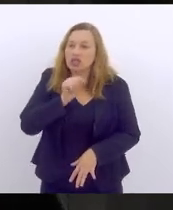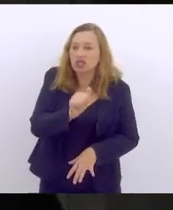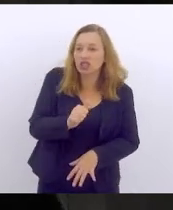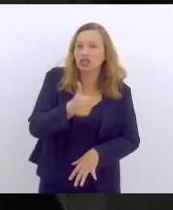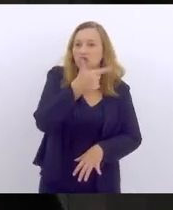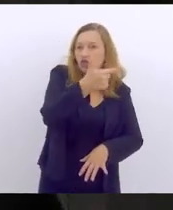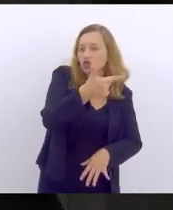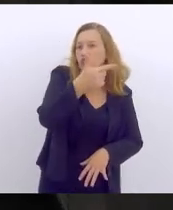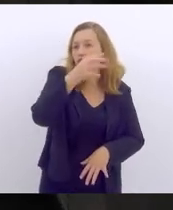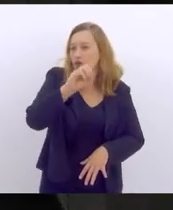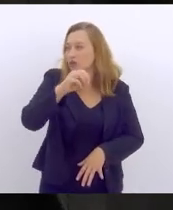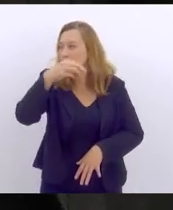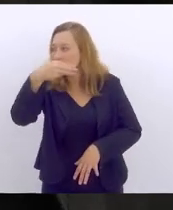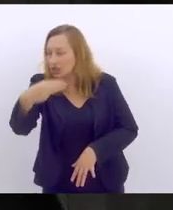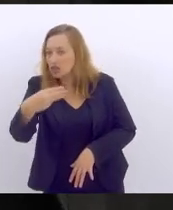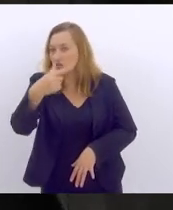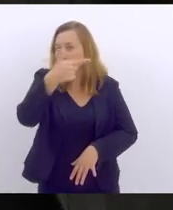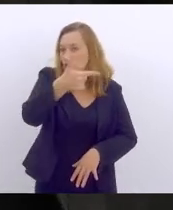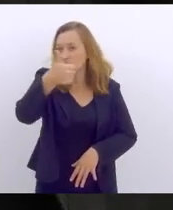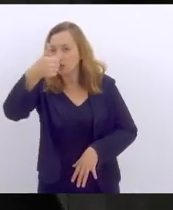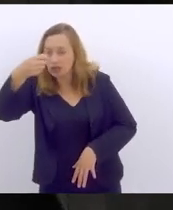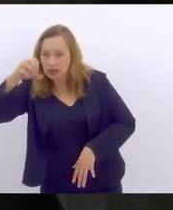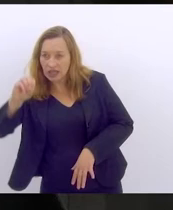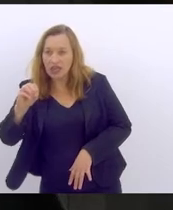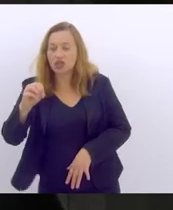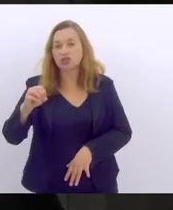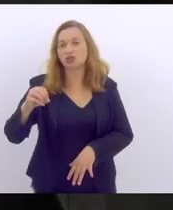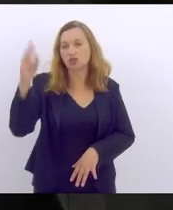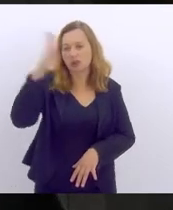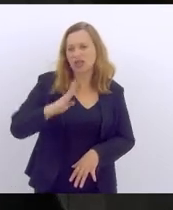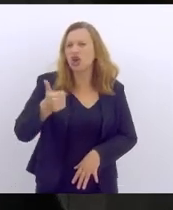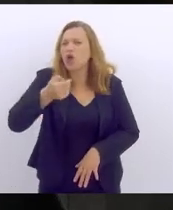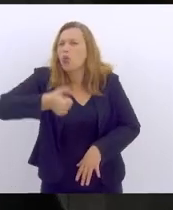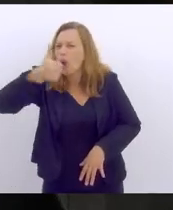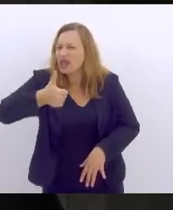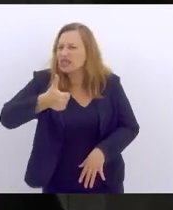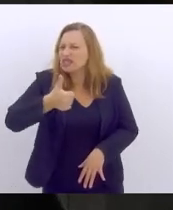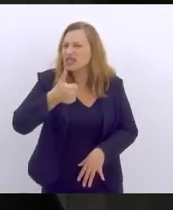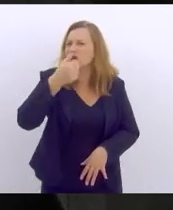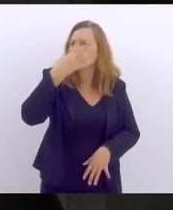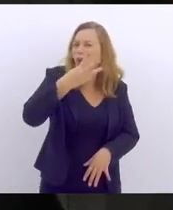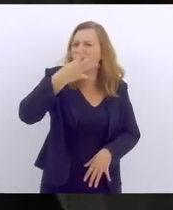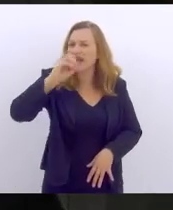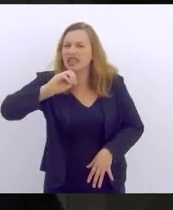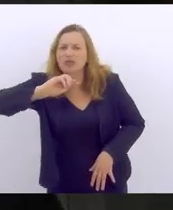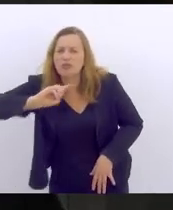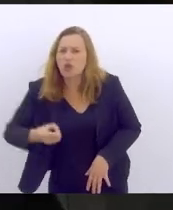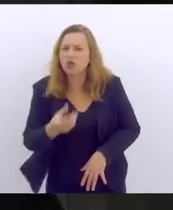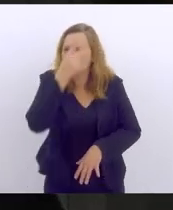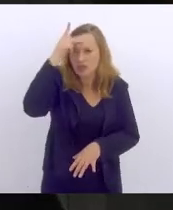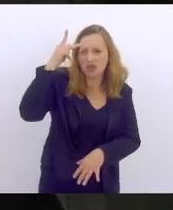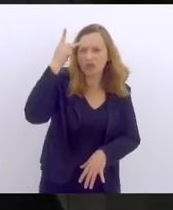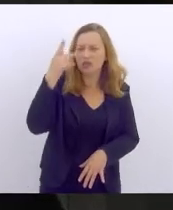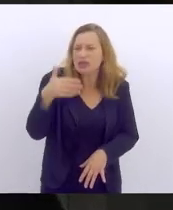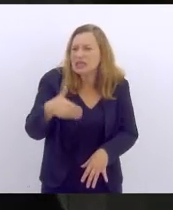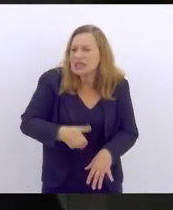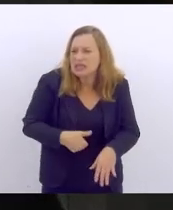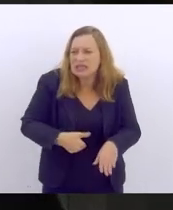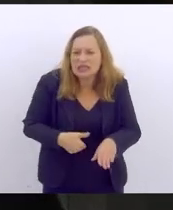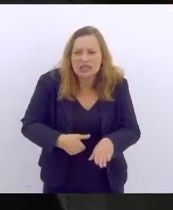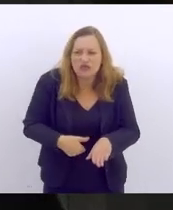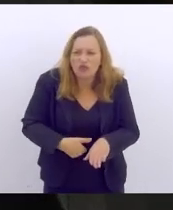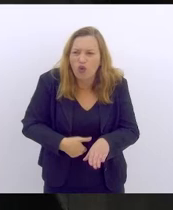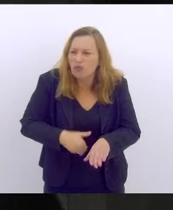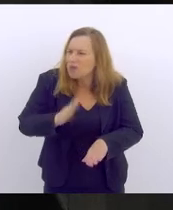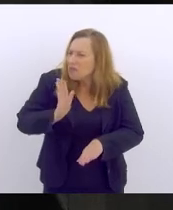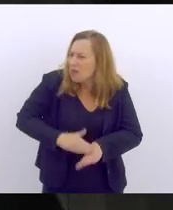2003 e 2010 no Brasil na época quase 40 milhões de pessoas que estavam abaixo da linha da pobreza